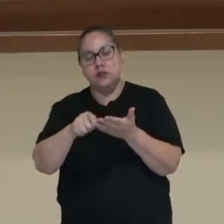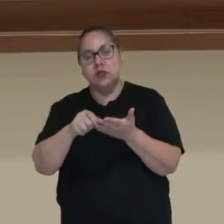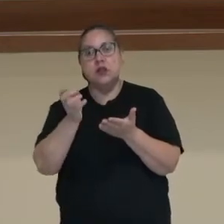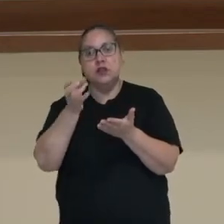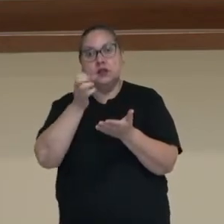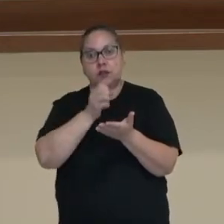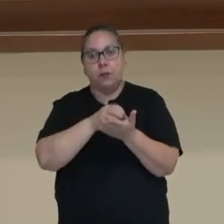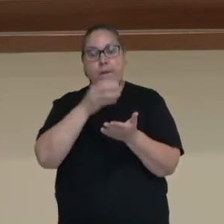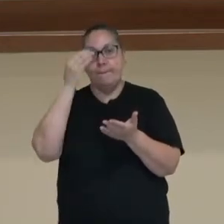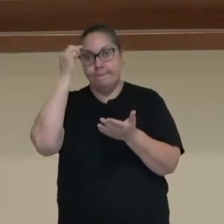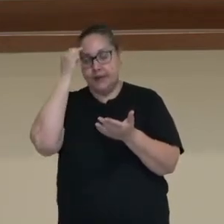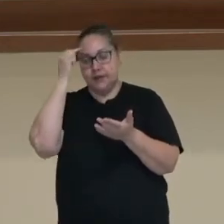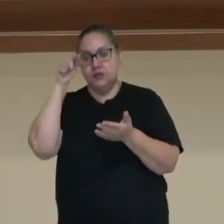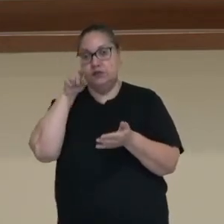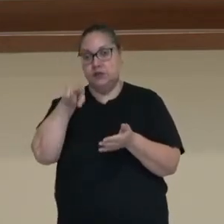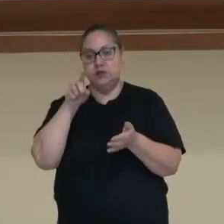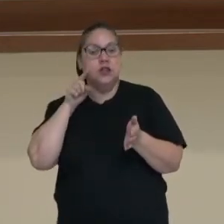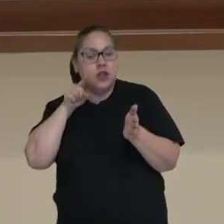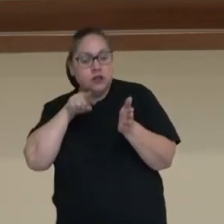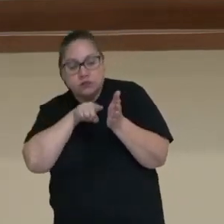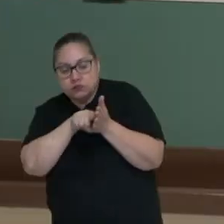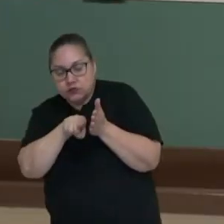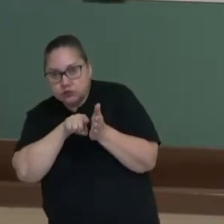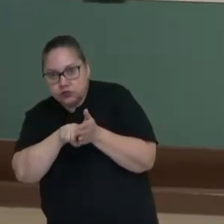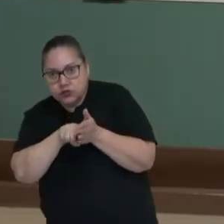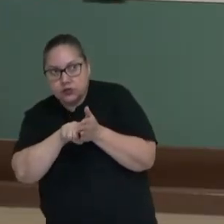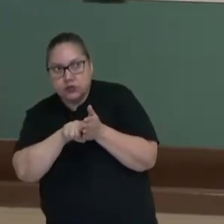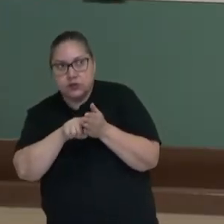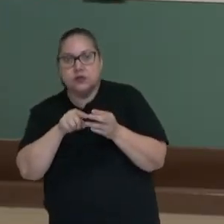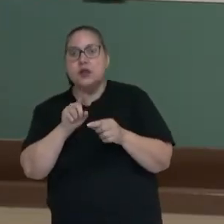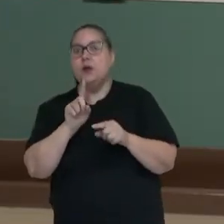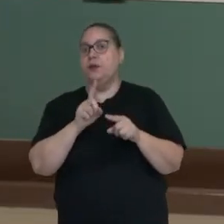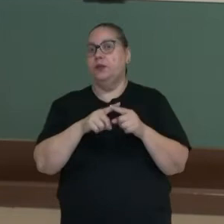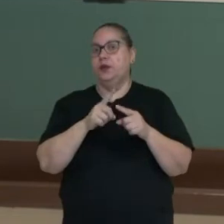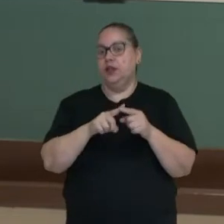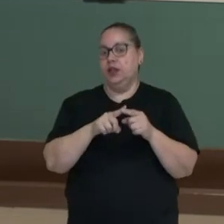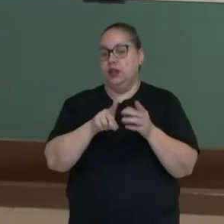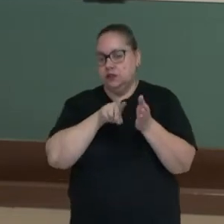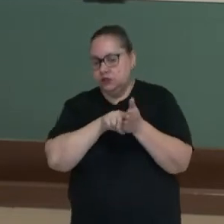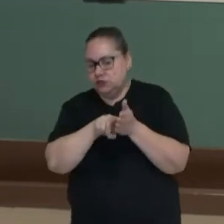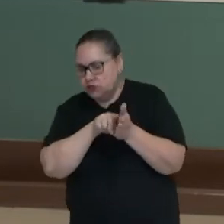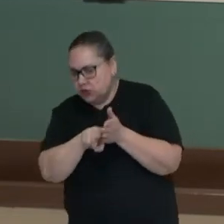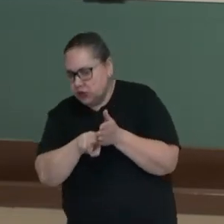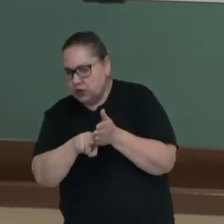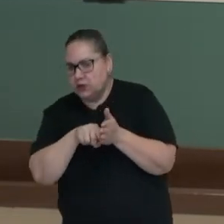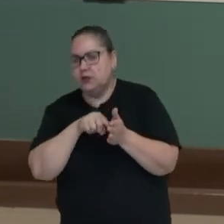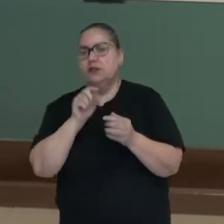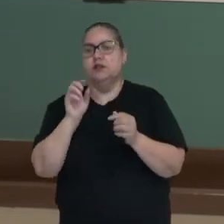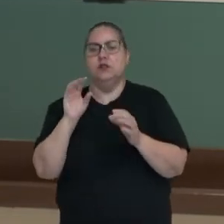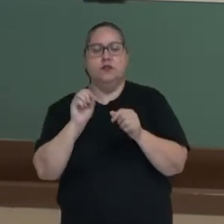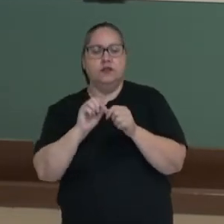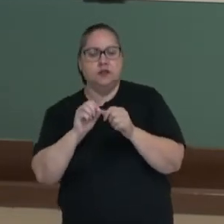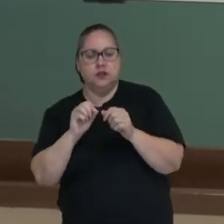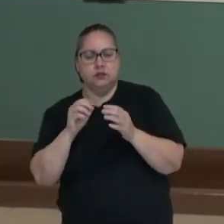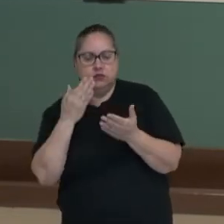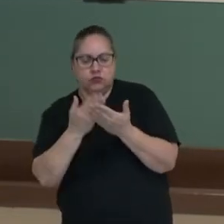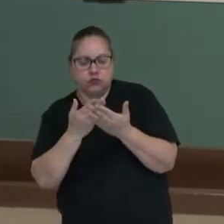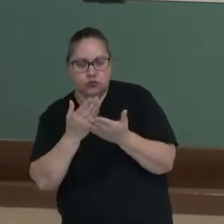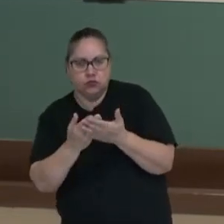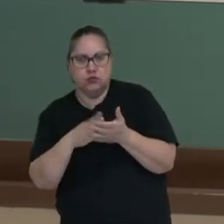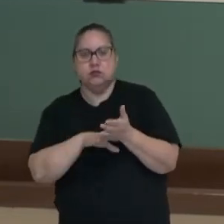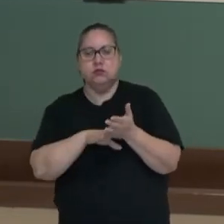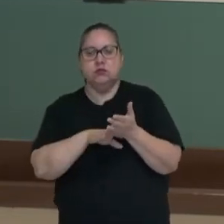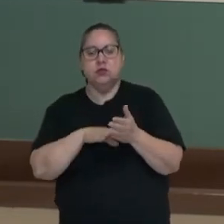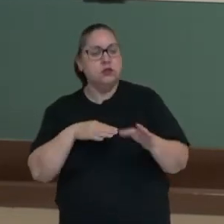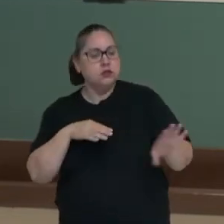Então pense que você é um cientista, pois os cientistas, os pesquisadores, quando estão fazendo os seus estudos, tem